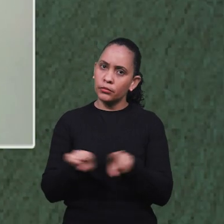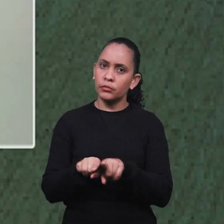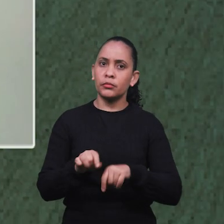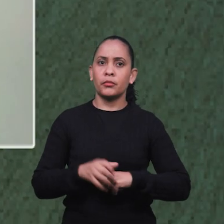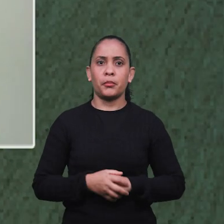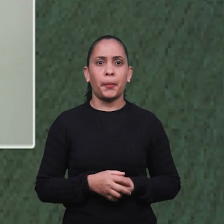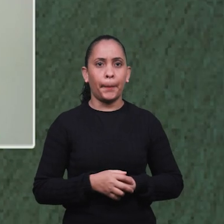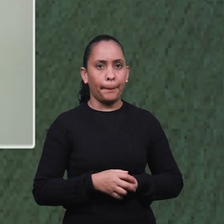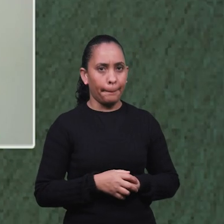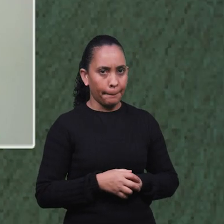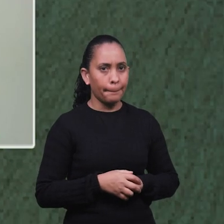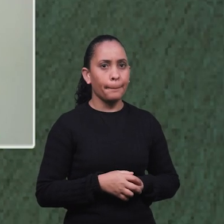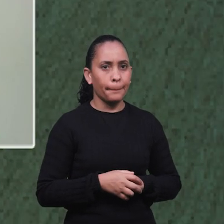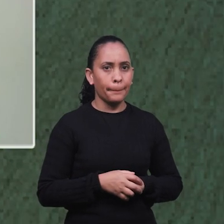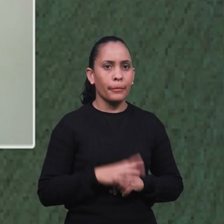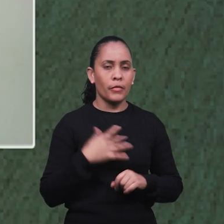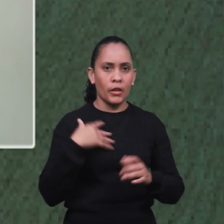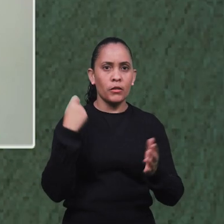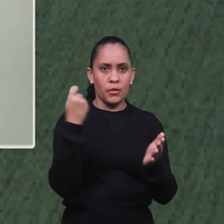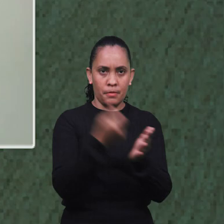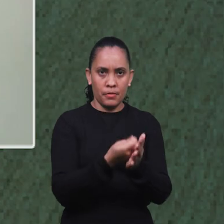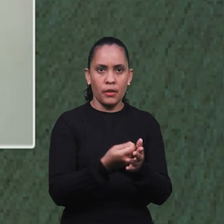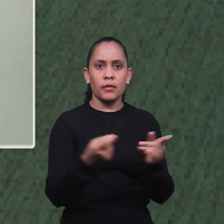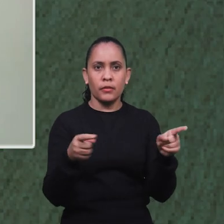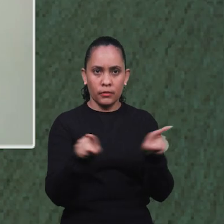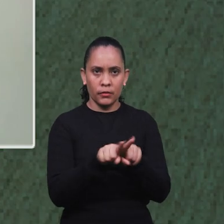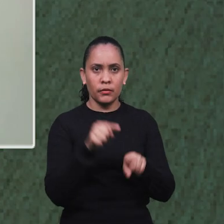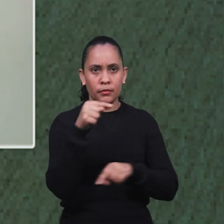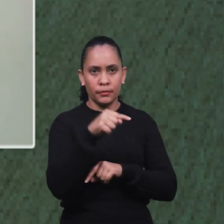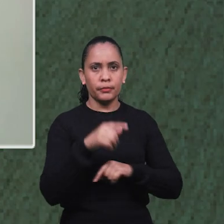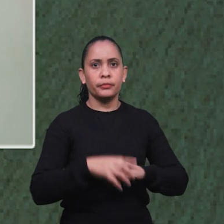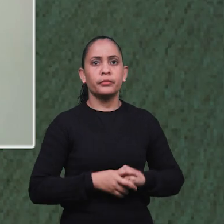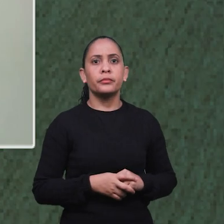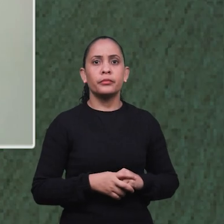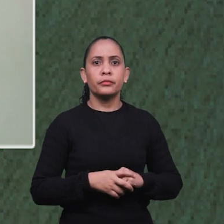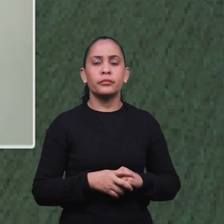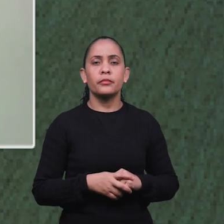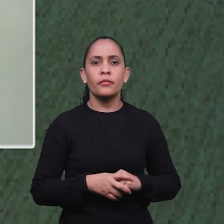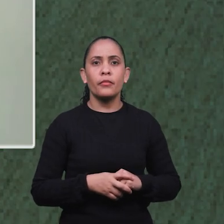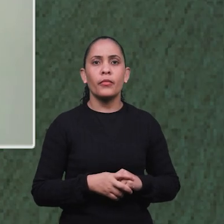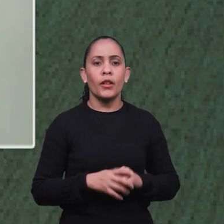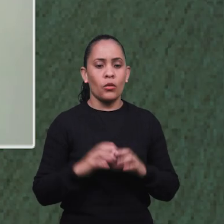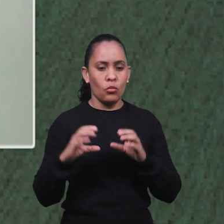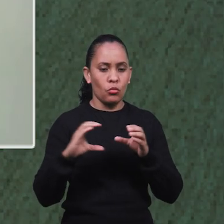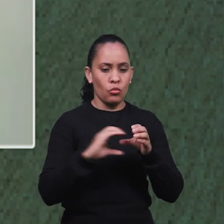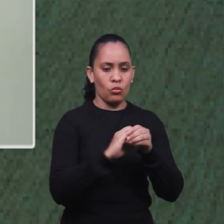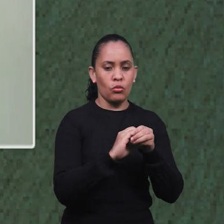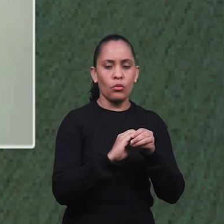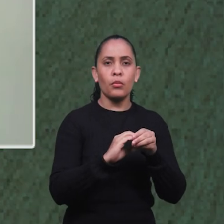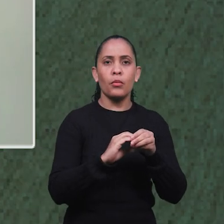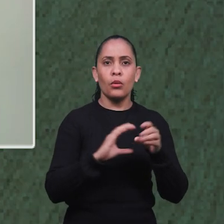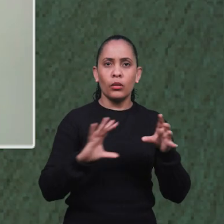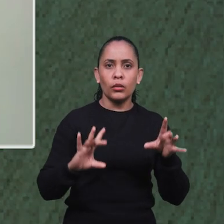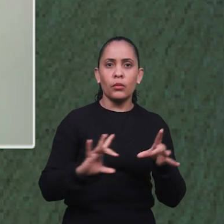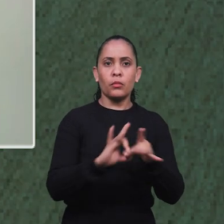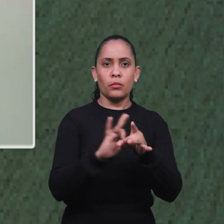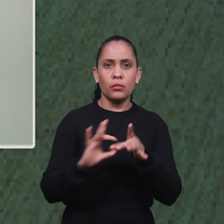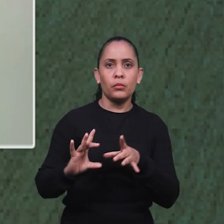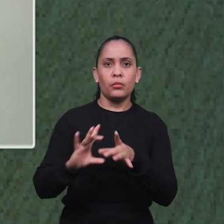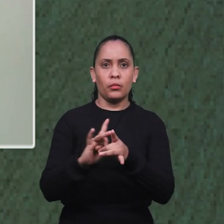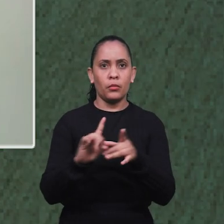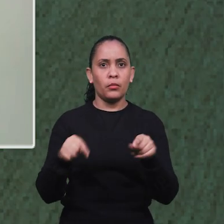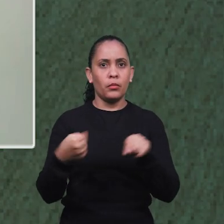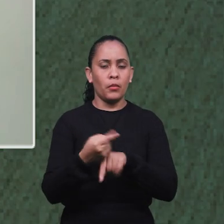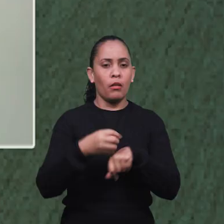compra também a produção, uma parte da produção, pelo menos, dos cooperados. A gente faz muita entrega